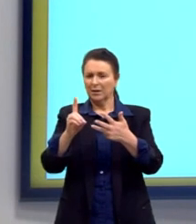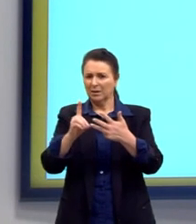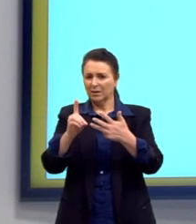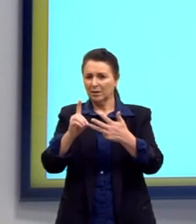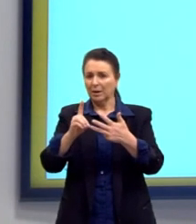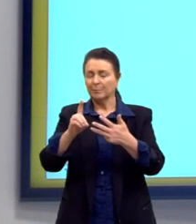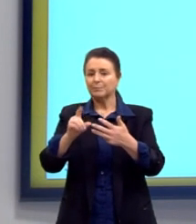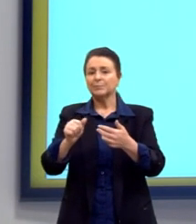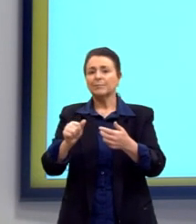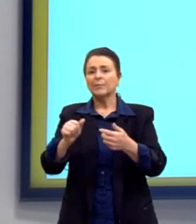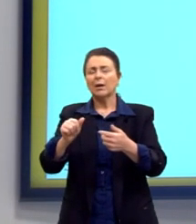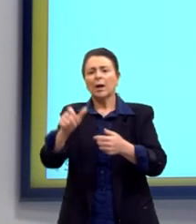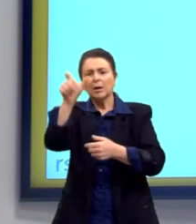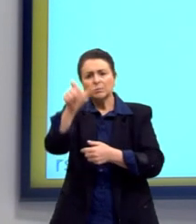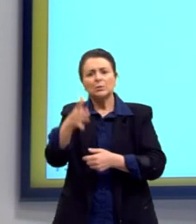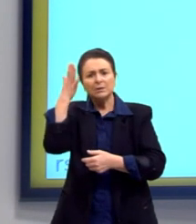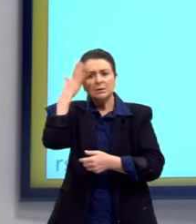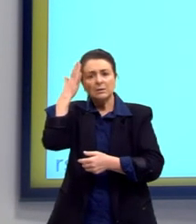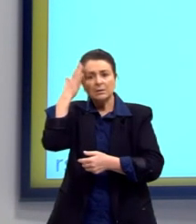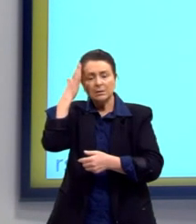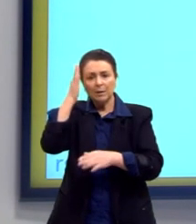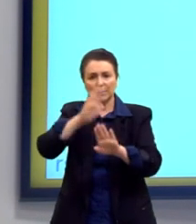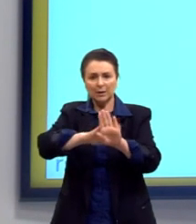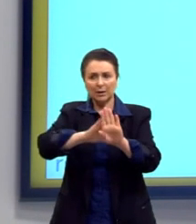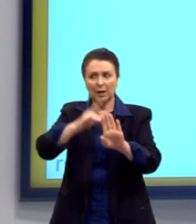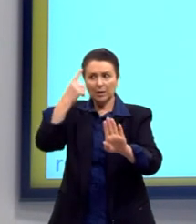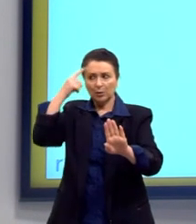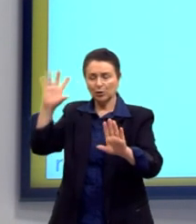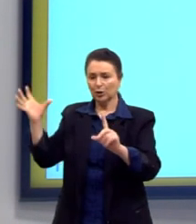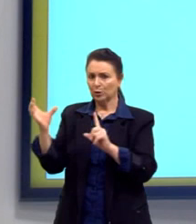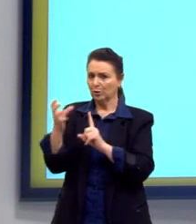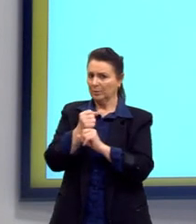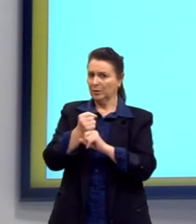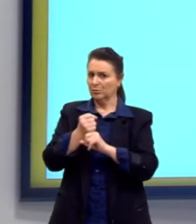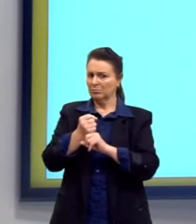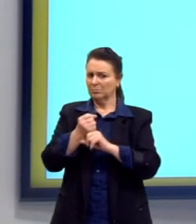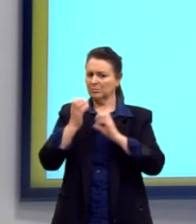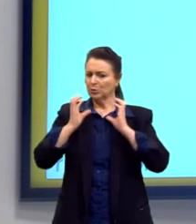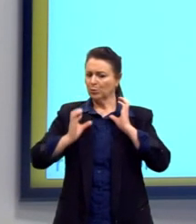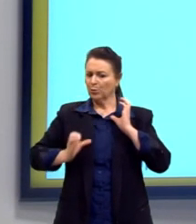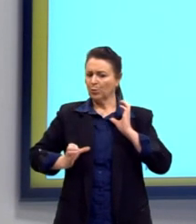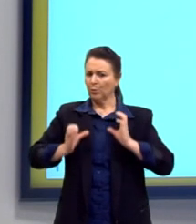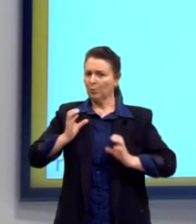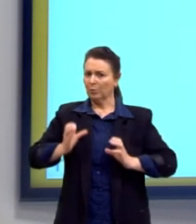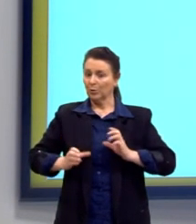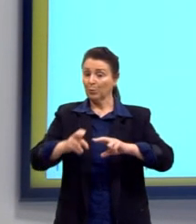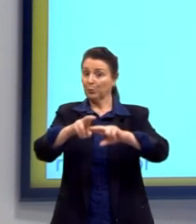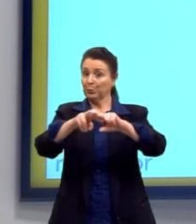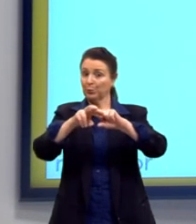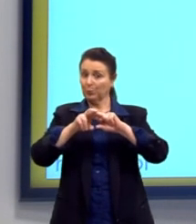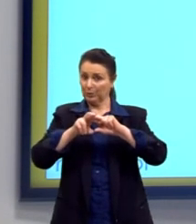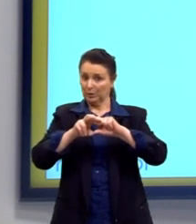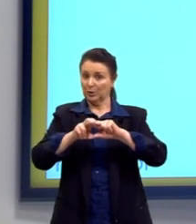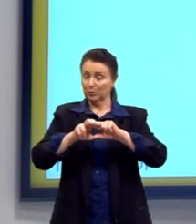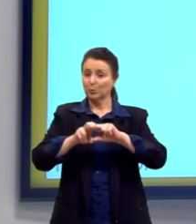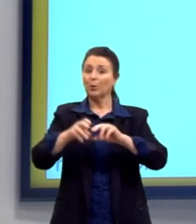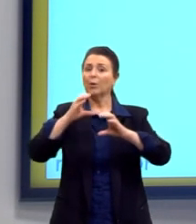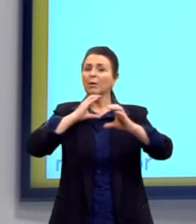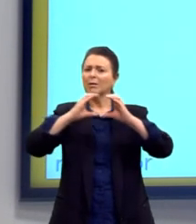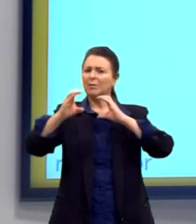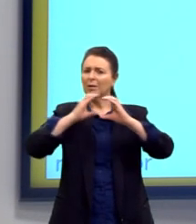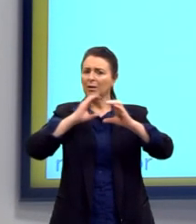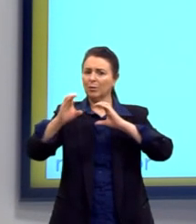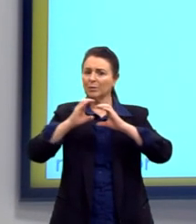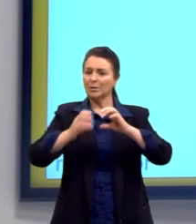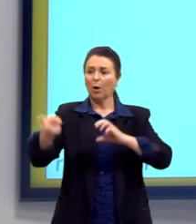possuem consciência da atuação da ideologia dominante sobre seu comportamento a razão porque nos meios de comunicação a